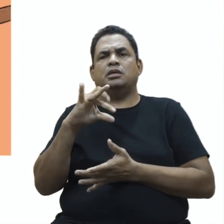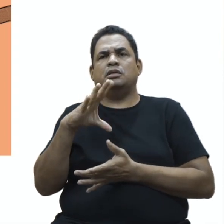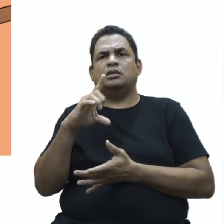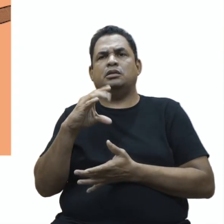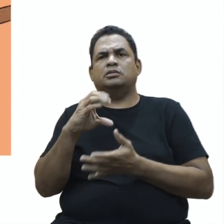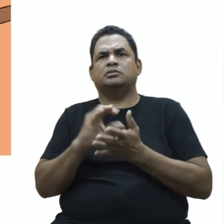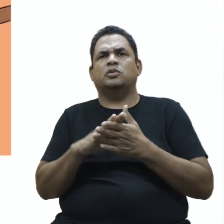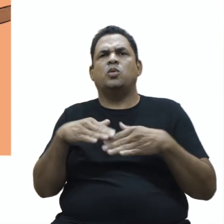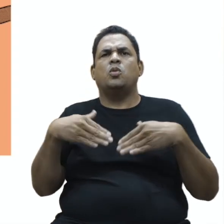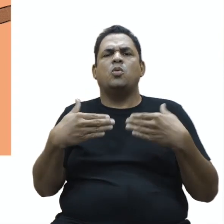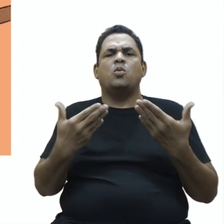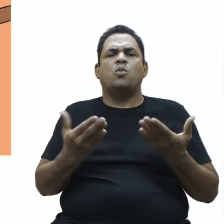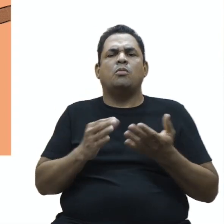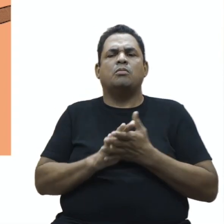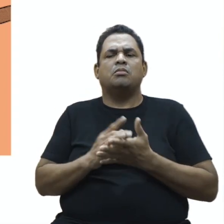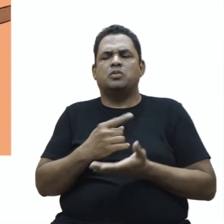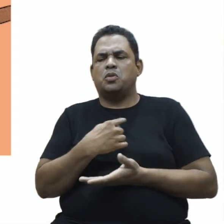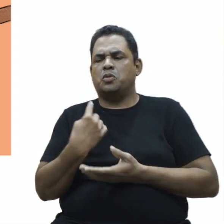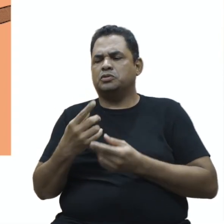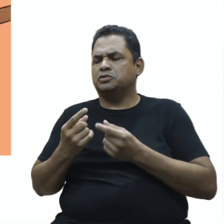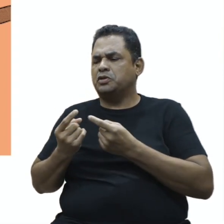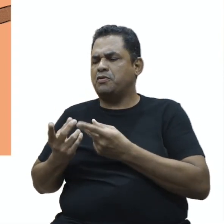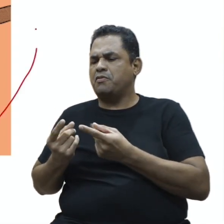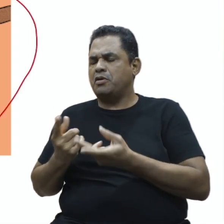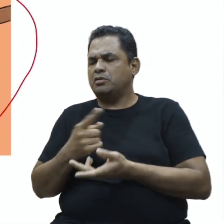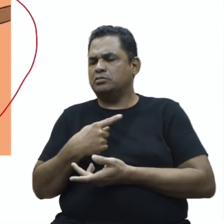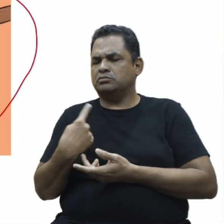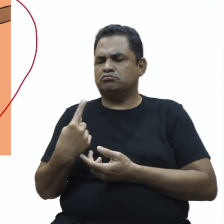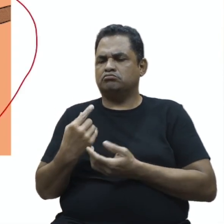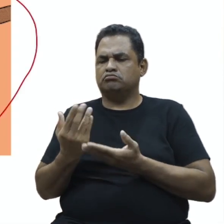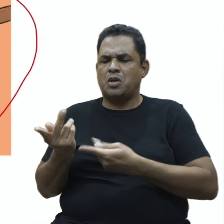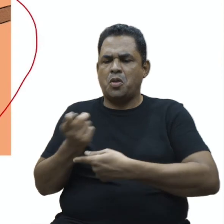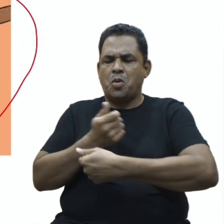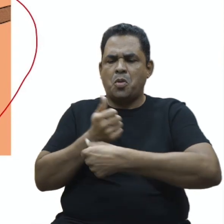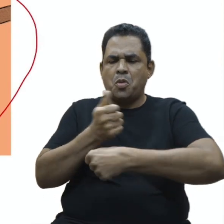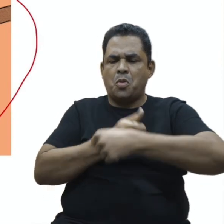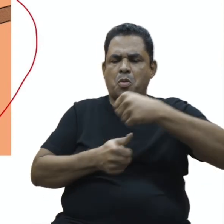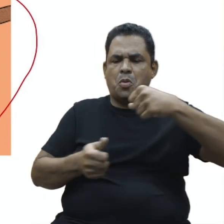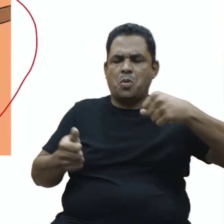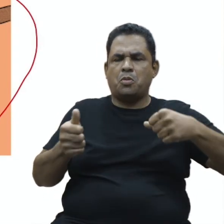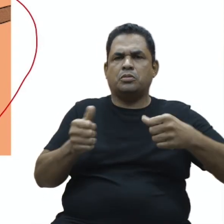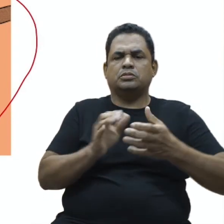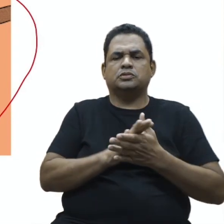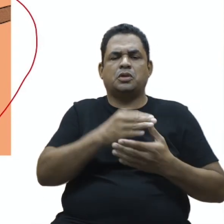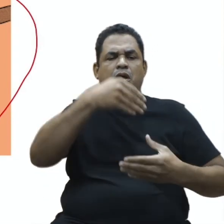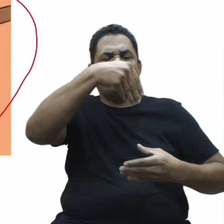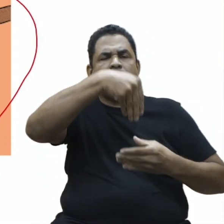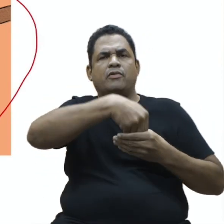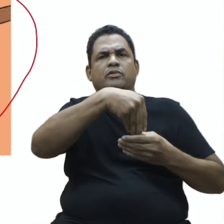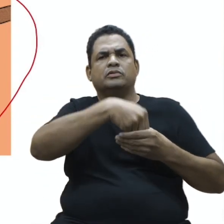gente se vende em troca das coisas, né, até coloquei aqui uma imagem, eu estou lá votando,